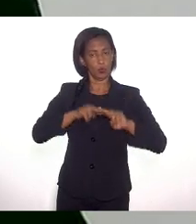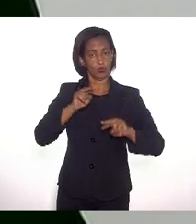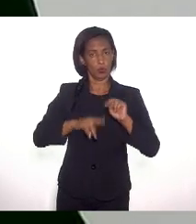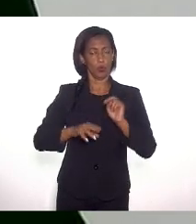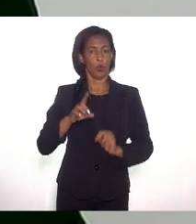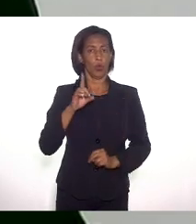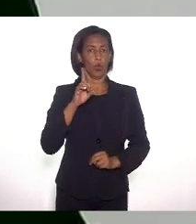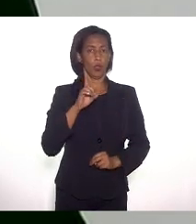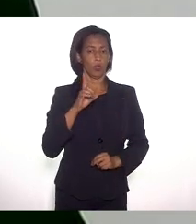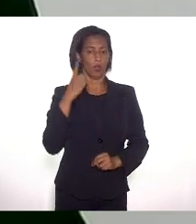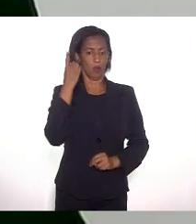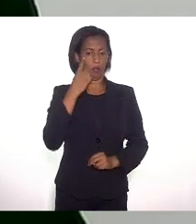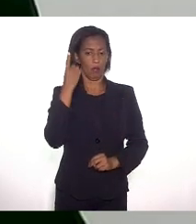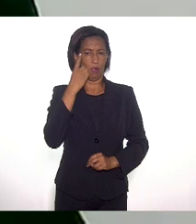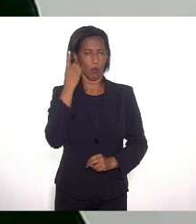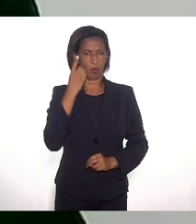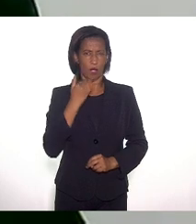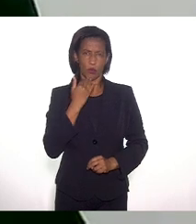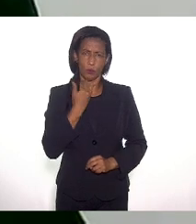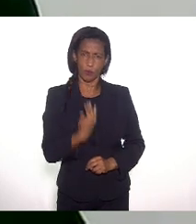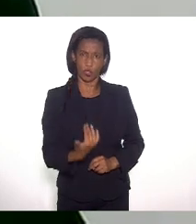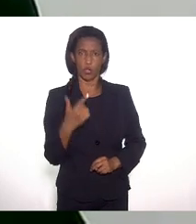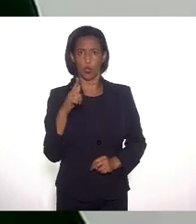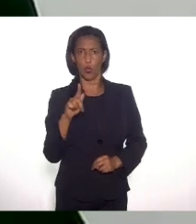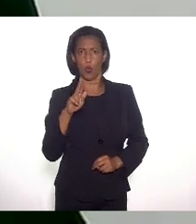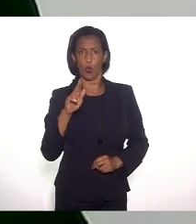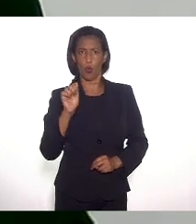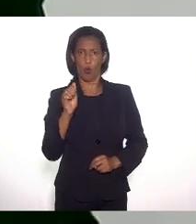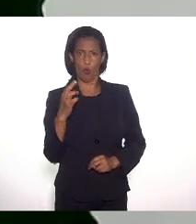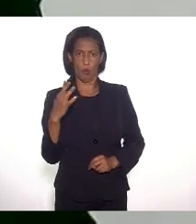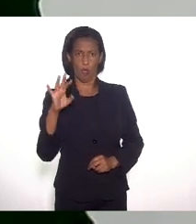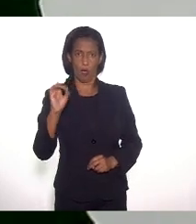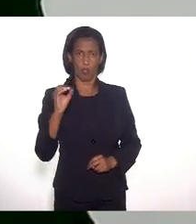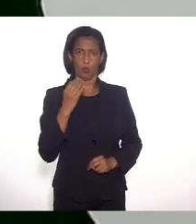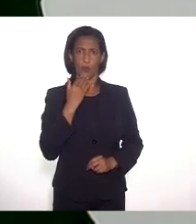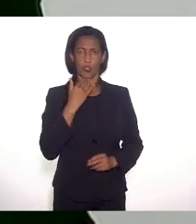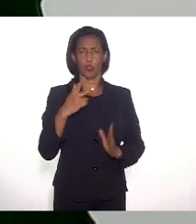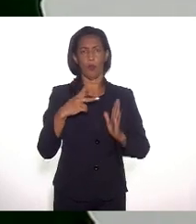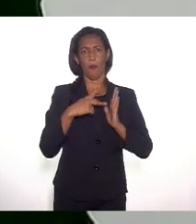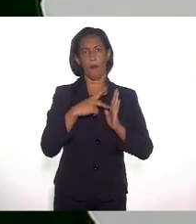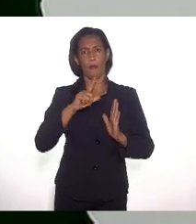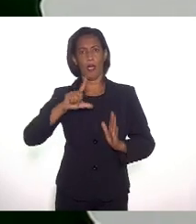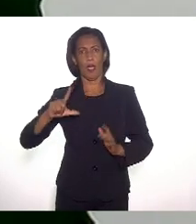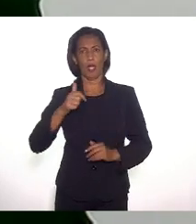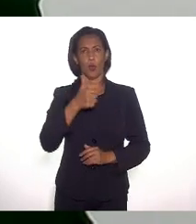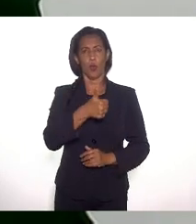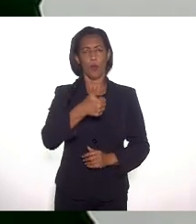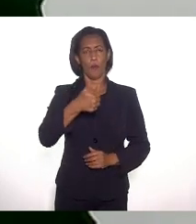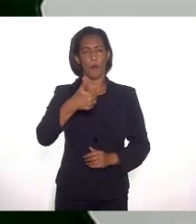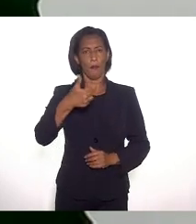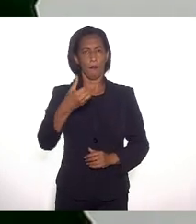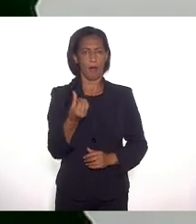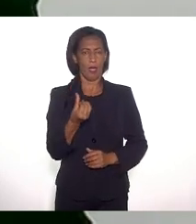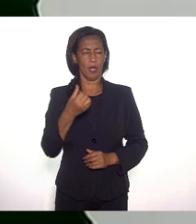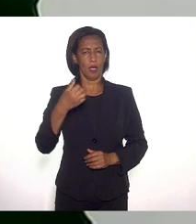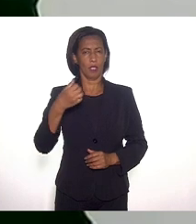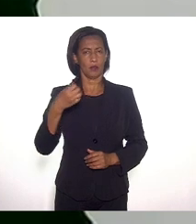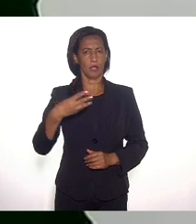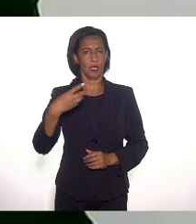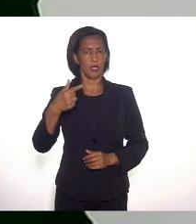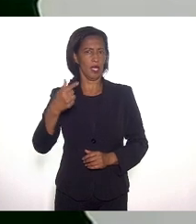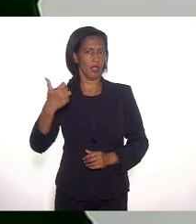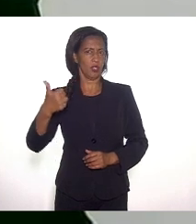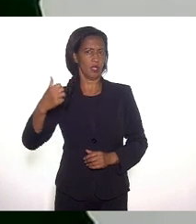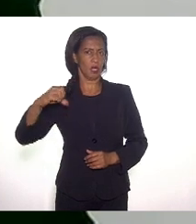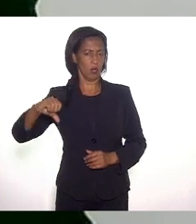Márcio Alberto solicitou desanexação do PL 1637/19 ao PL